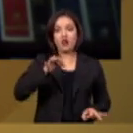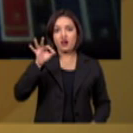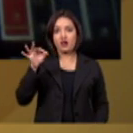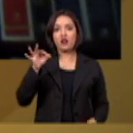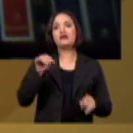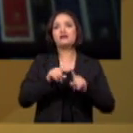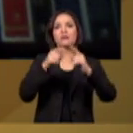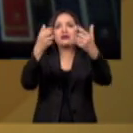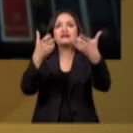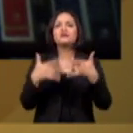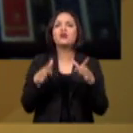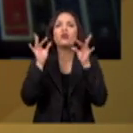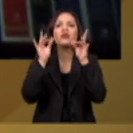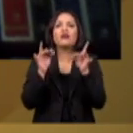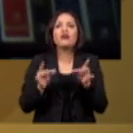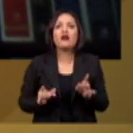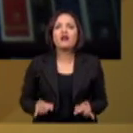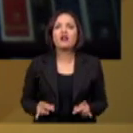expulsão